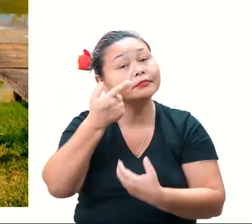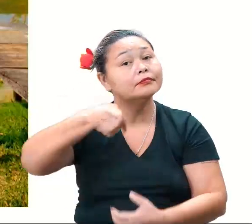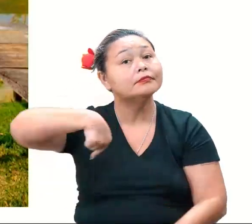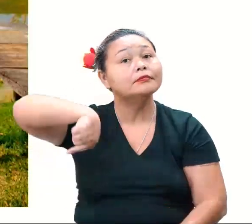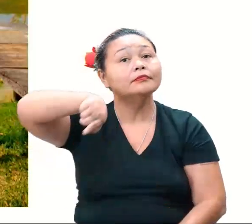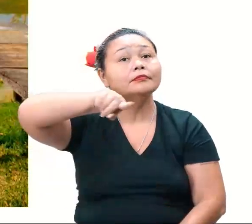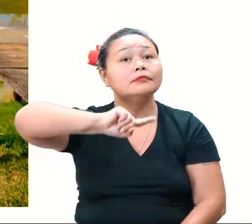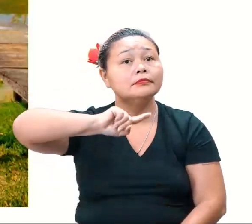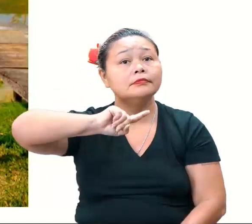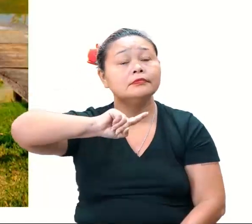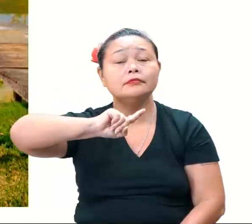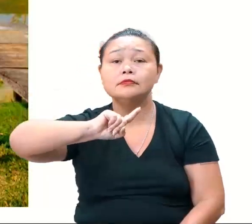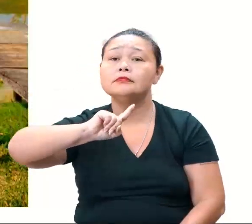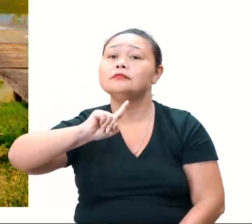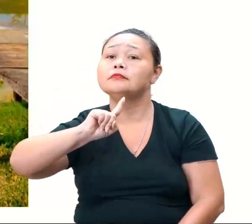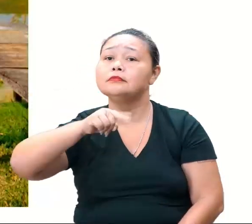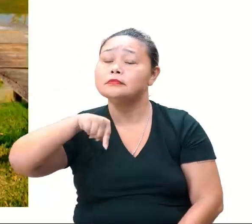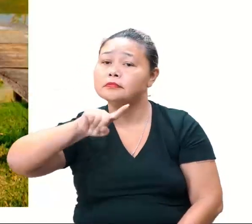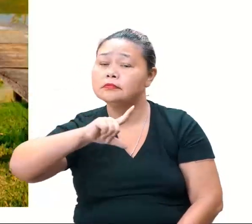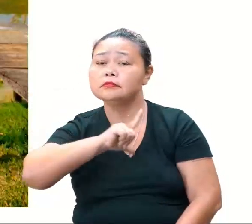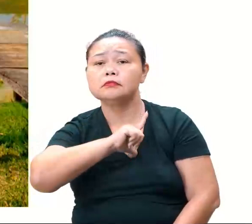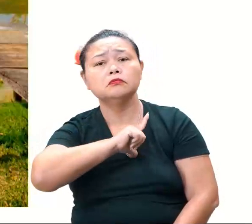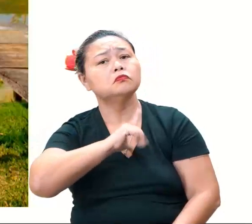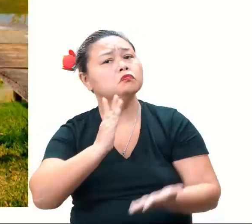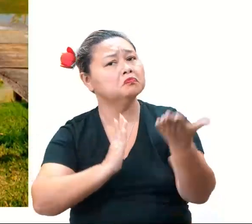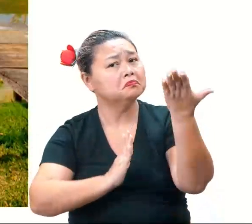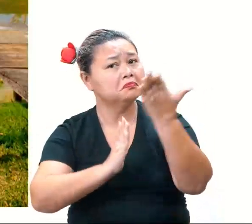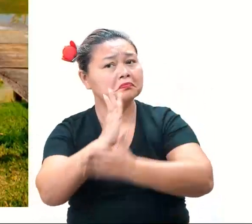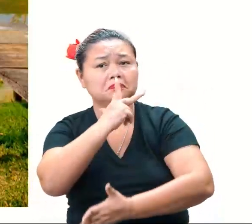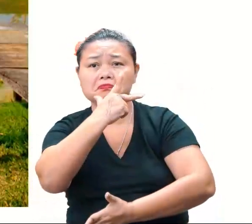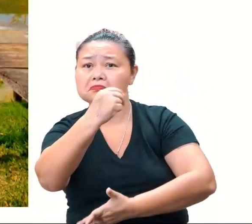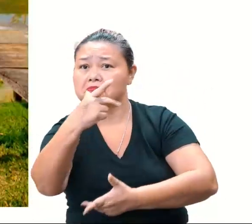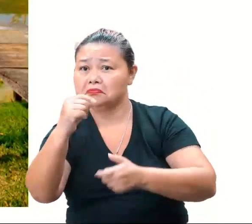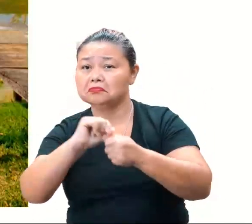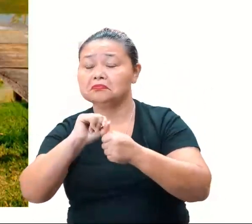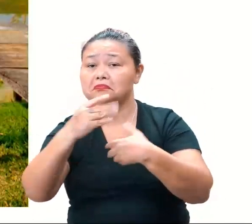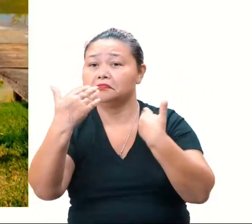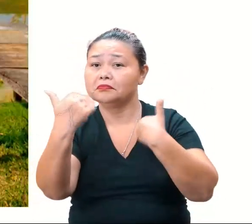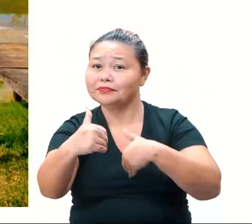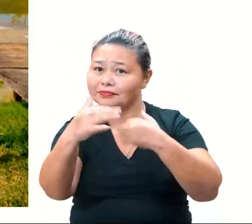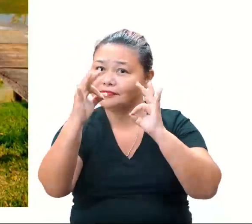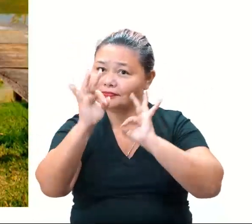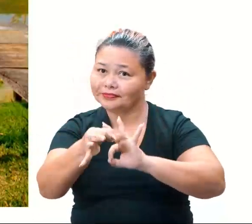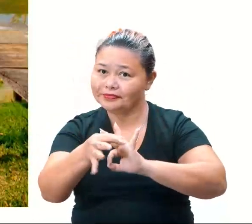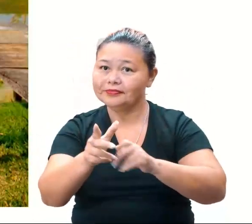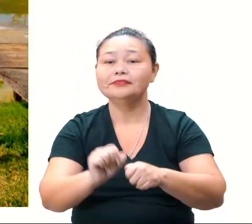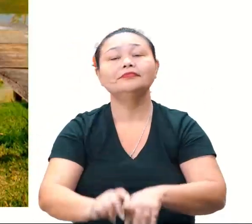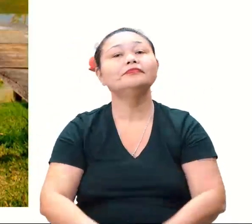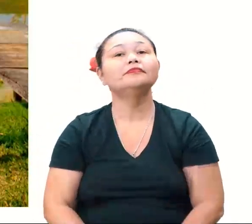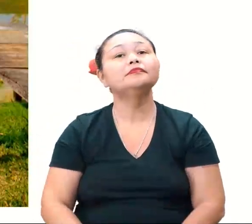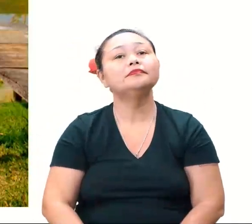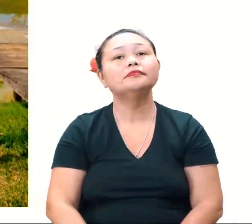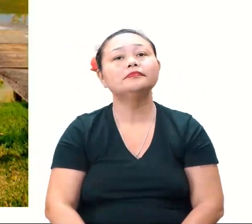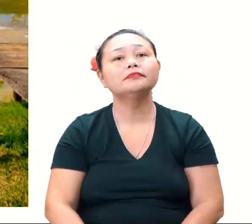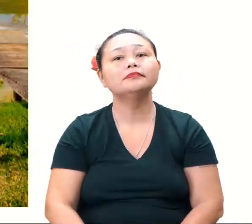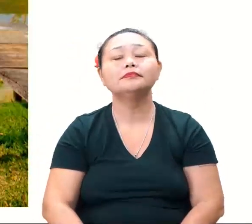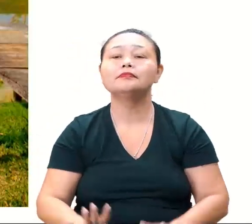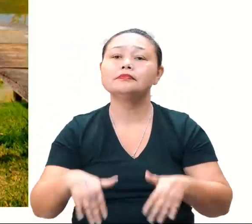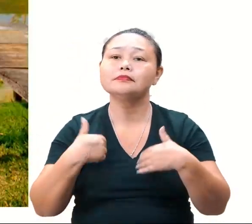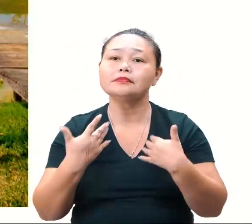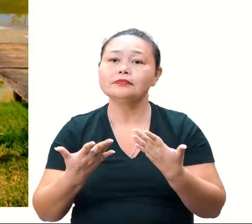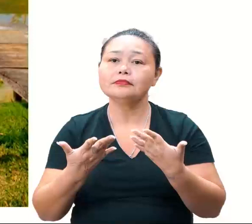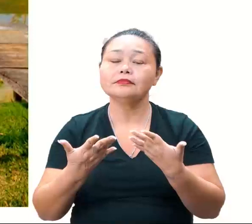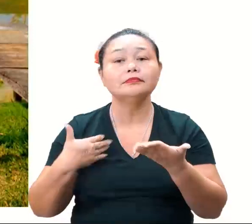vocês saiam bem, tenham sucesso aí na avaliação, certinho? Certinho. E aí, então até